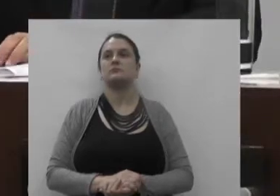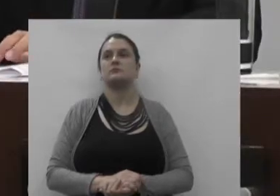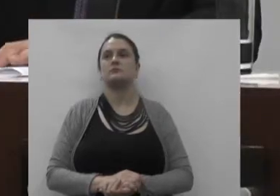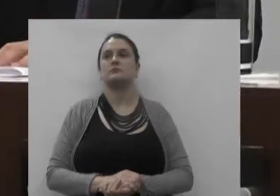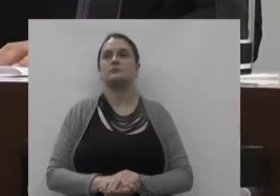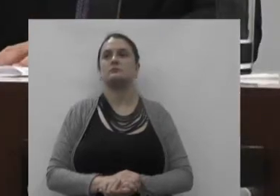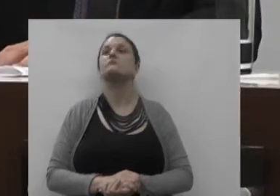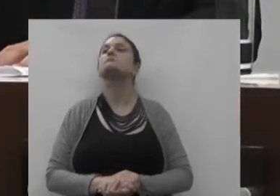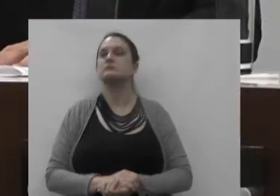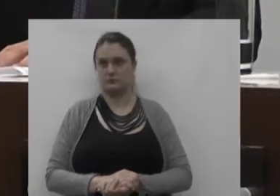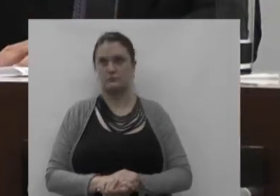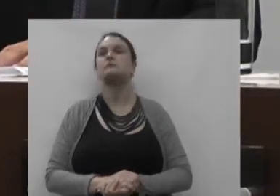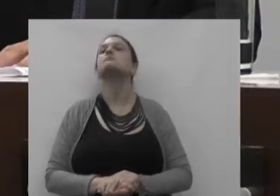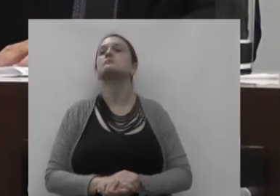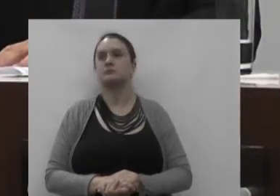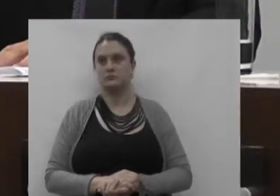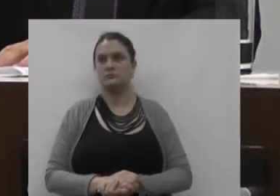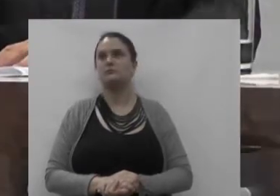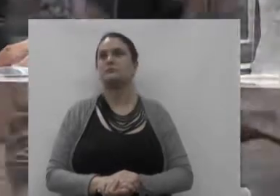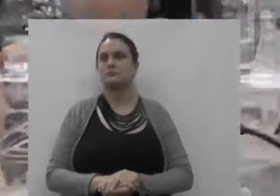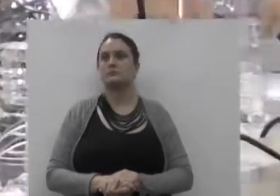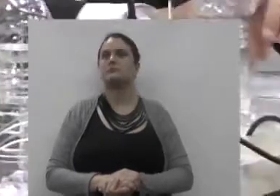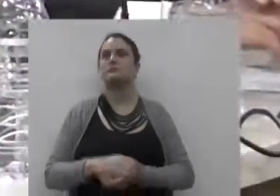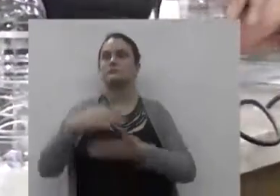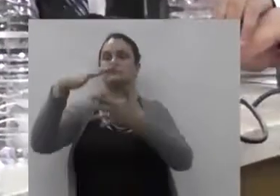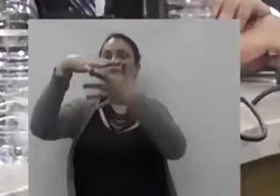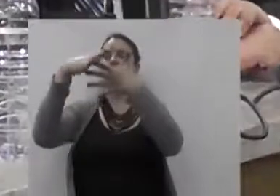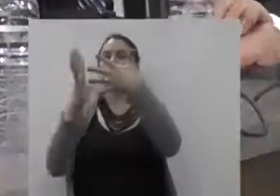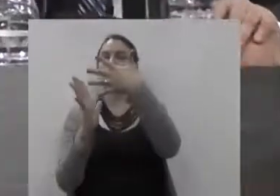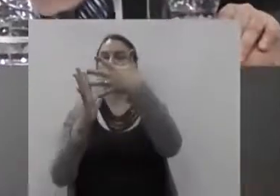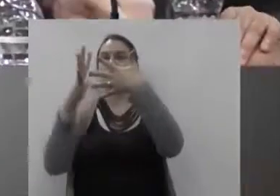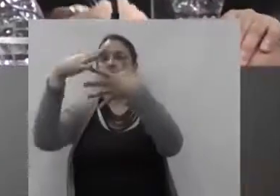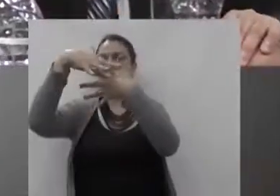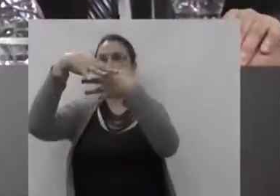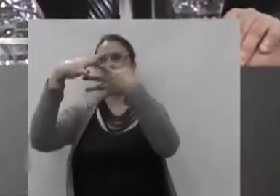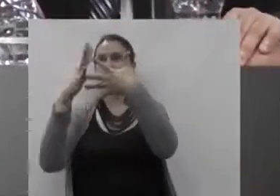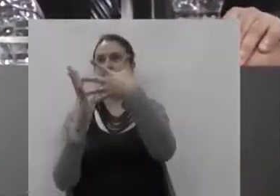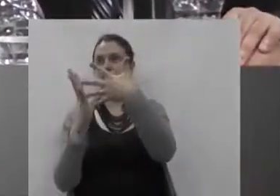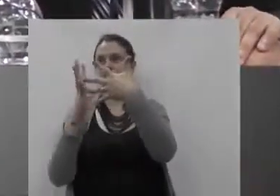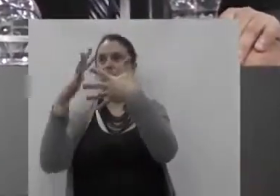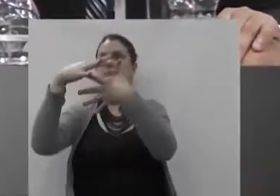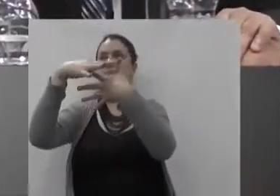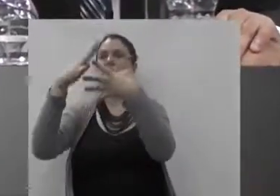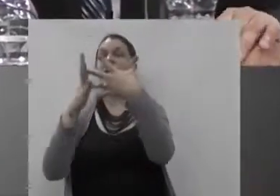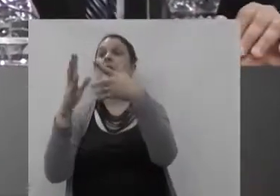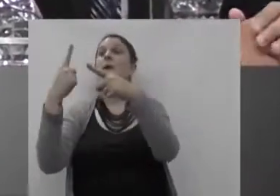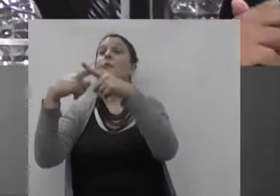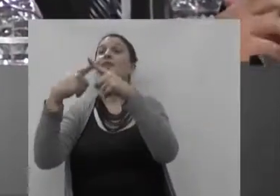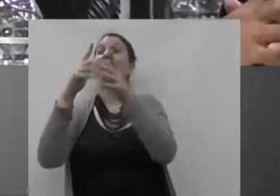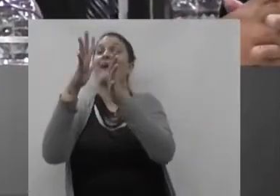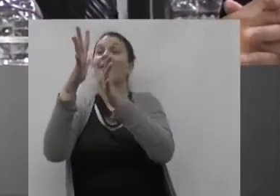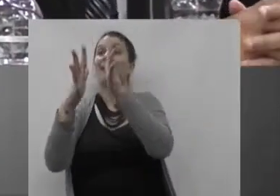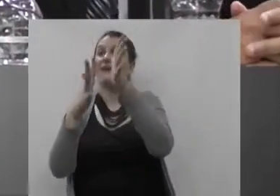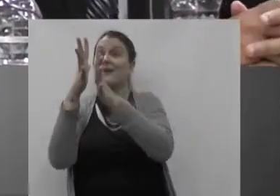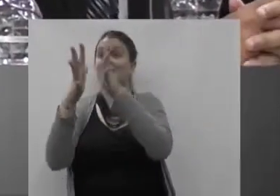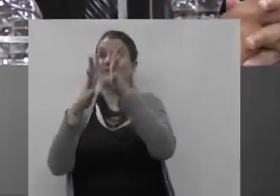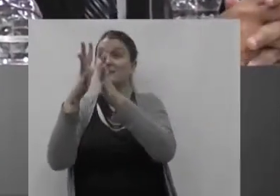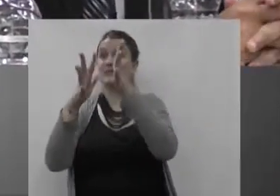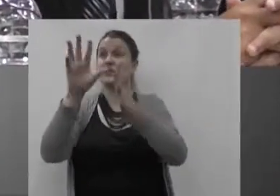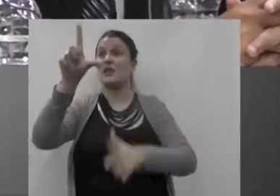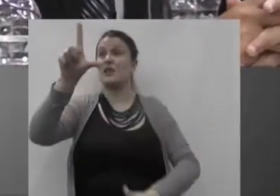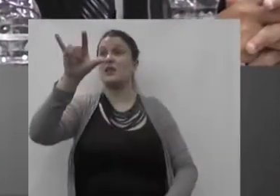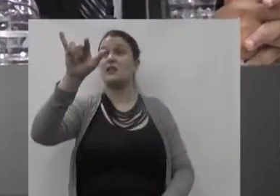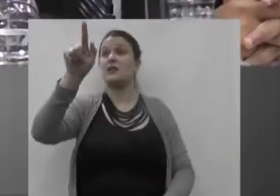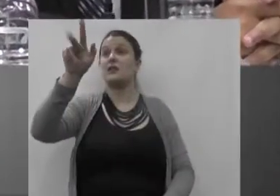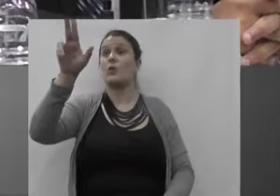Vereador Emerson. Boa noite novamente. Na palavra livre, quero falar da indicação